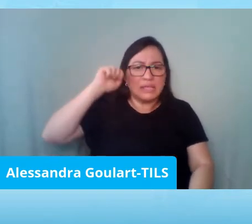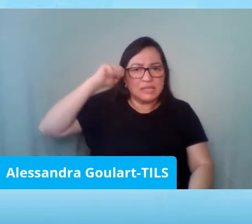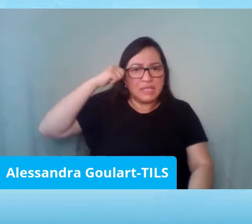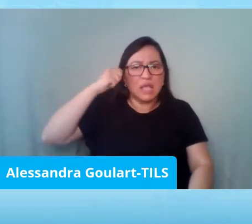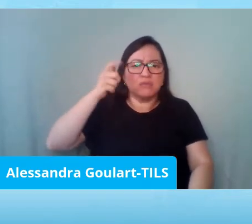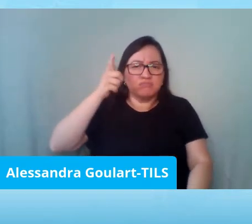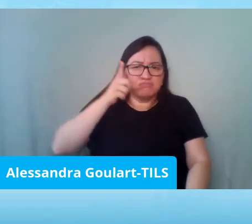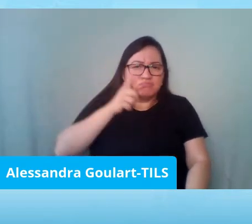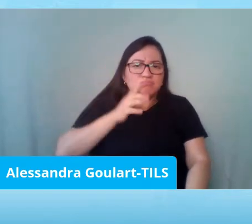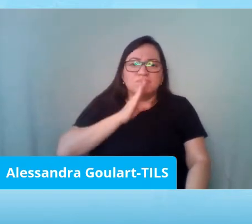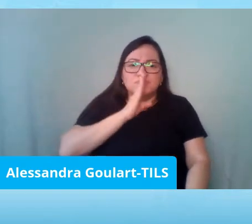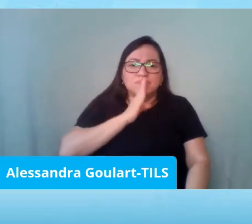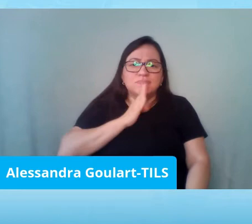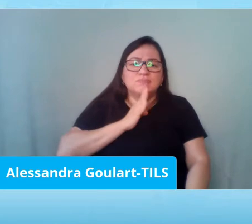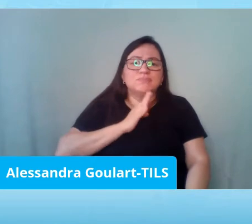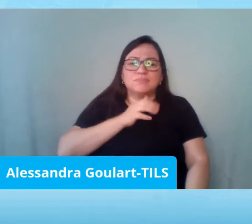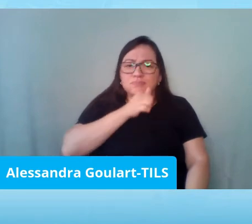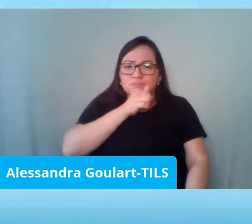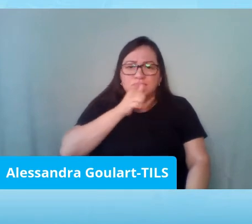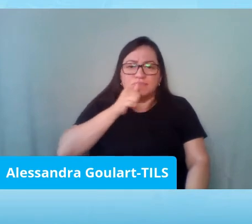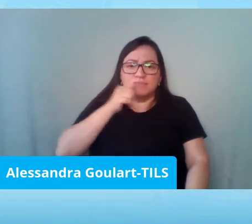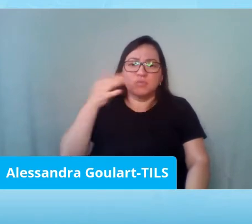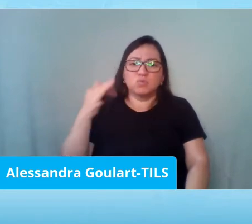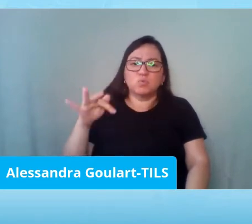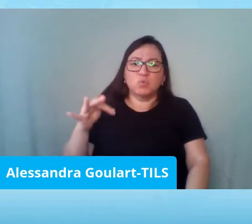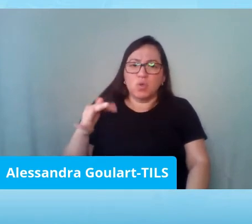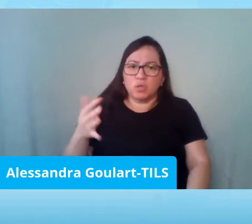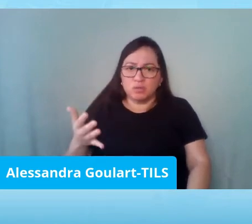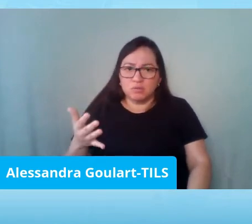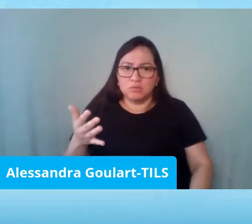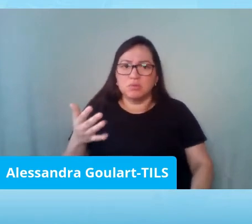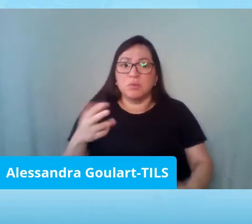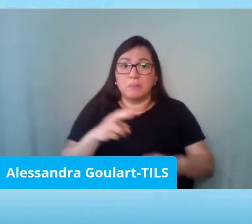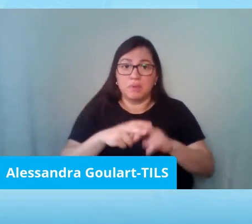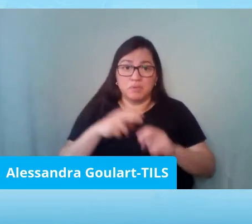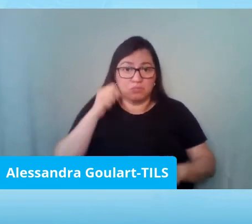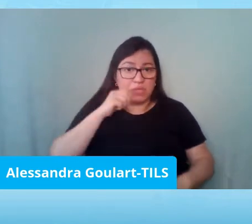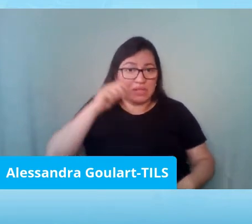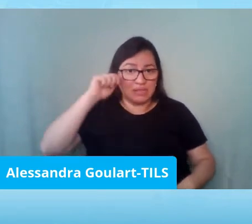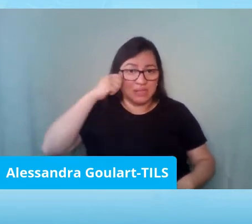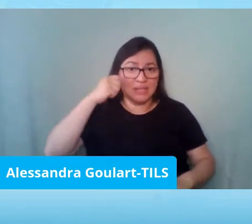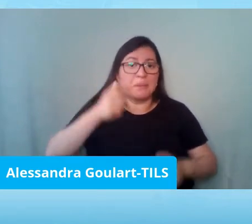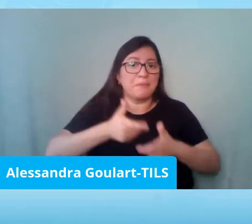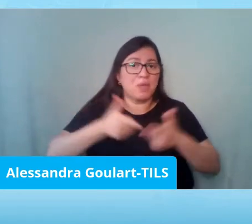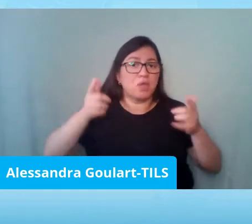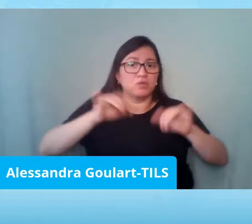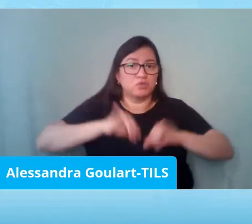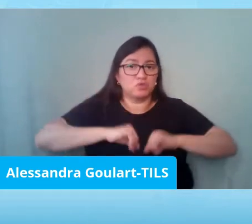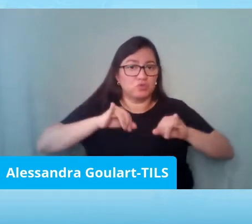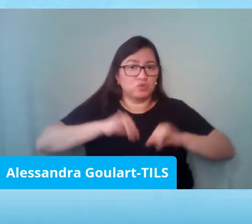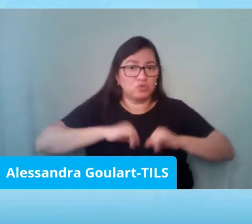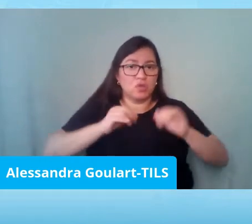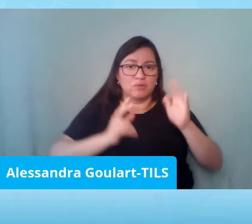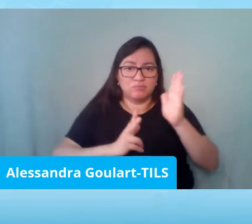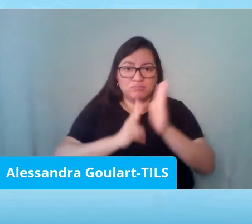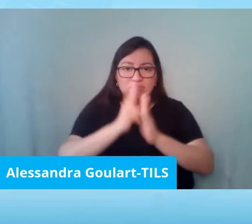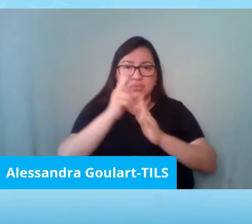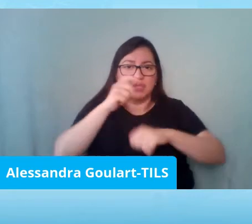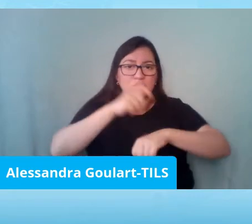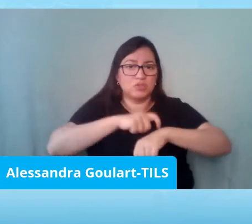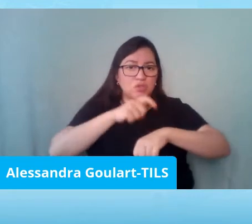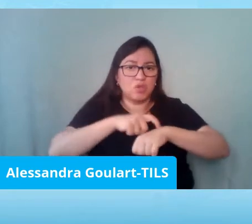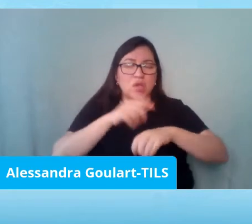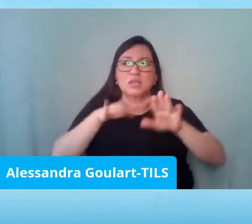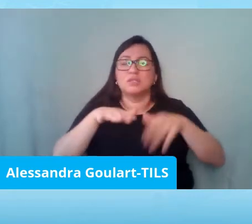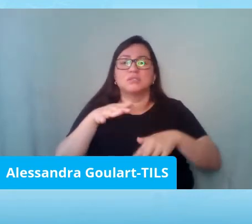muitas vezes, por exemplo, são as mulheres que mais sofrem violência obstétrica, que vão ter o seu direito negado ao parceiro